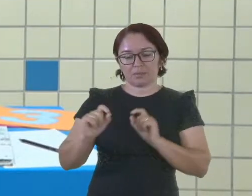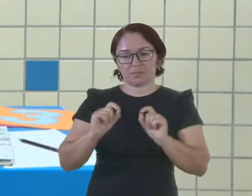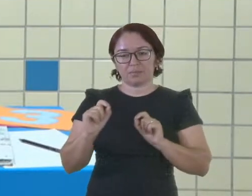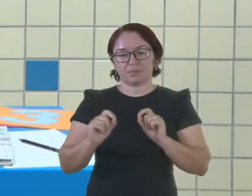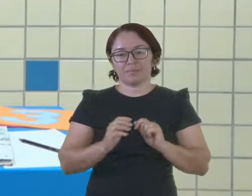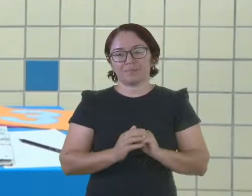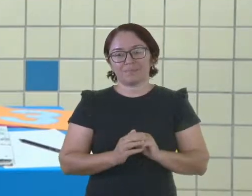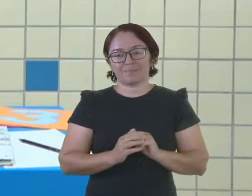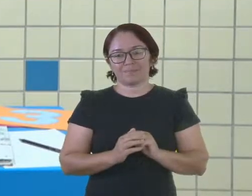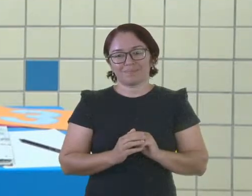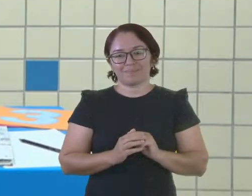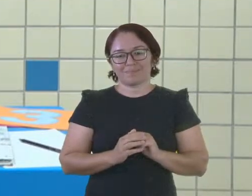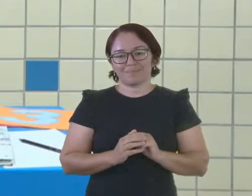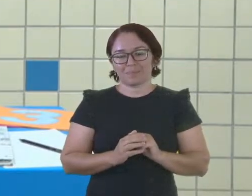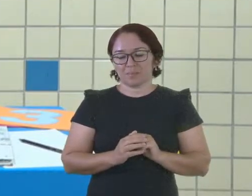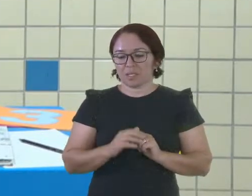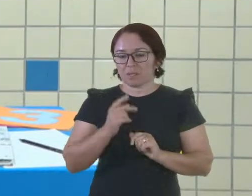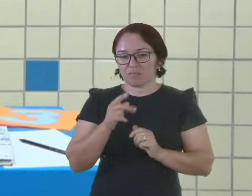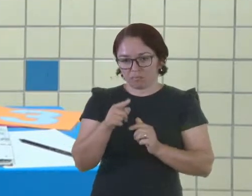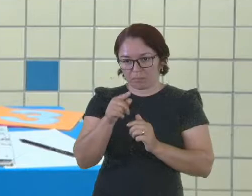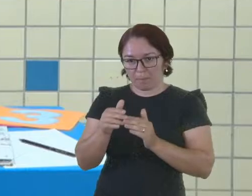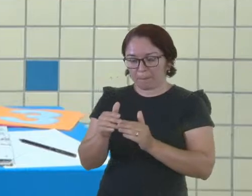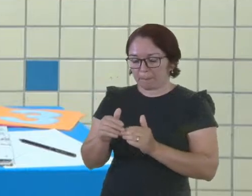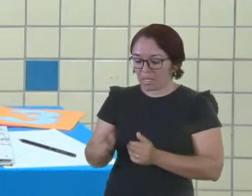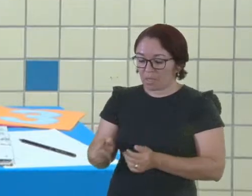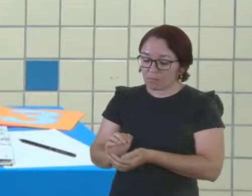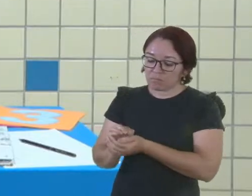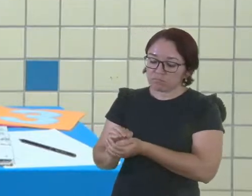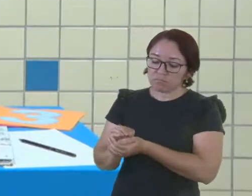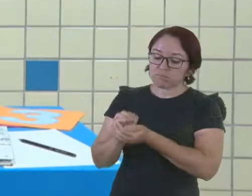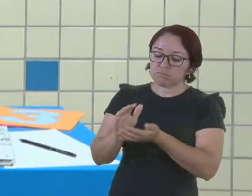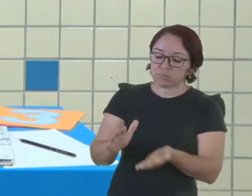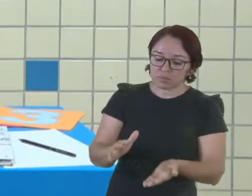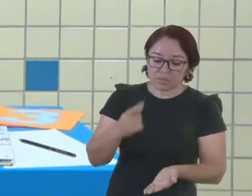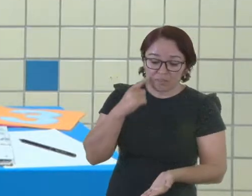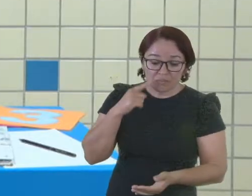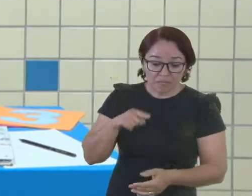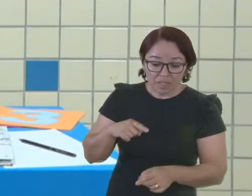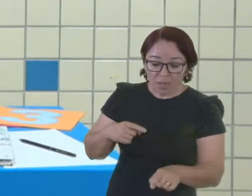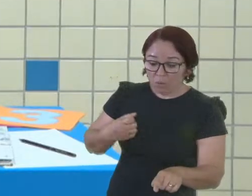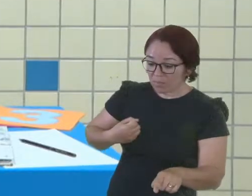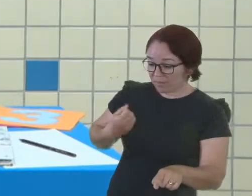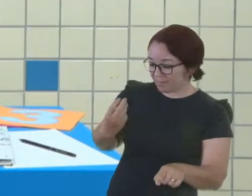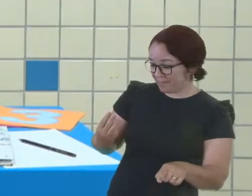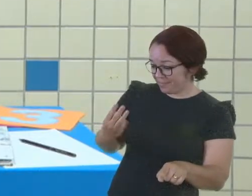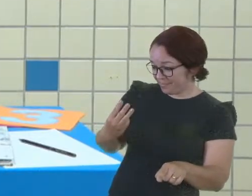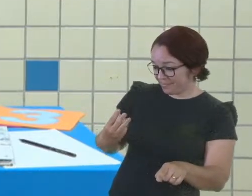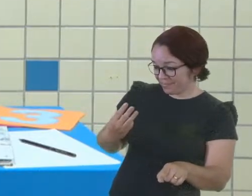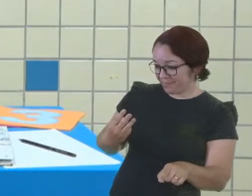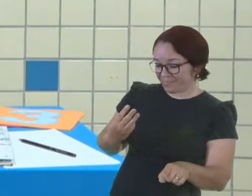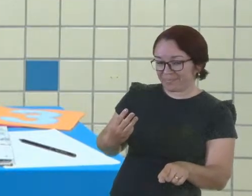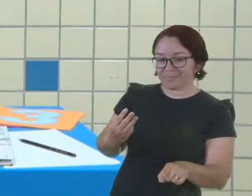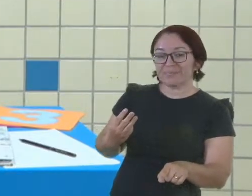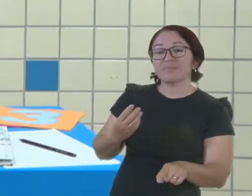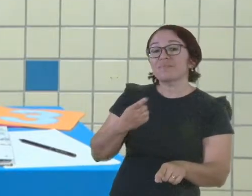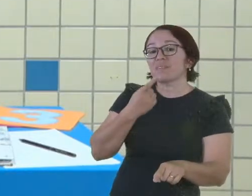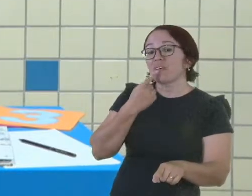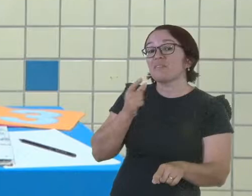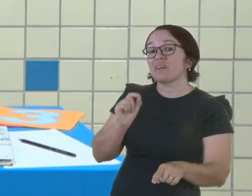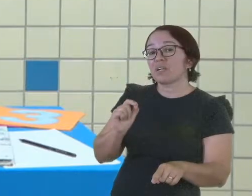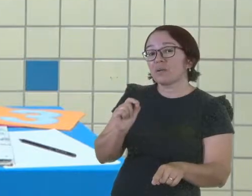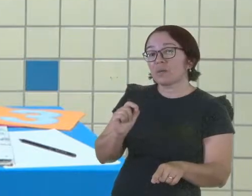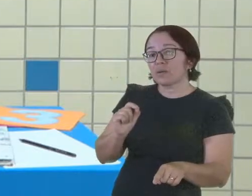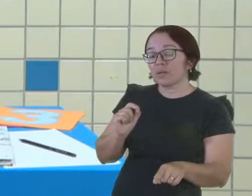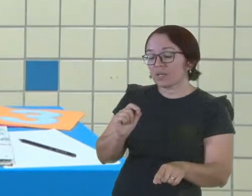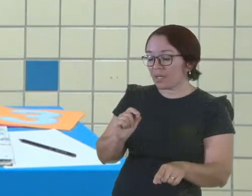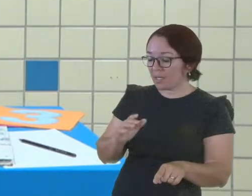vai pedir para a criança jogar o dado. Por exemplo, o dado caiu no número 3. Então, você vai pedir para a criança cantar a parte